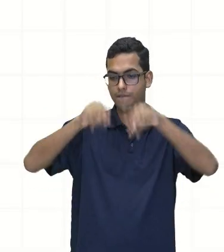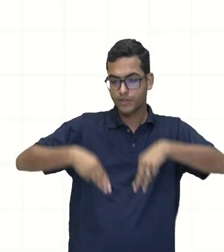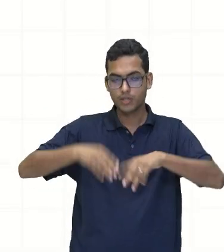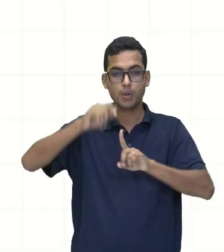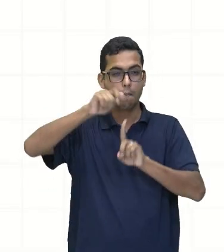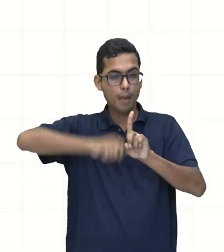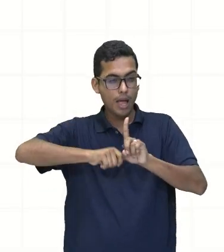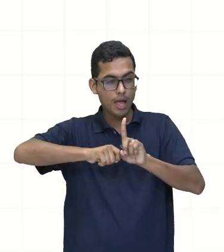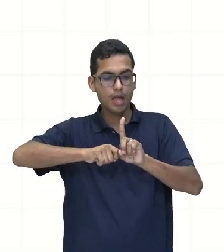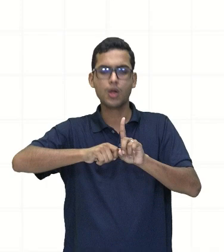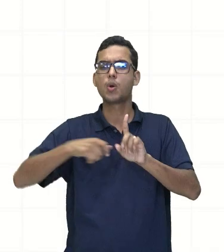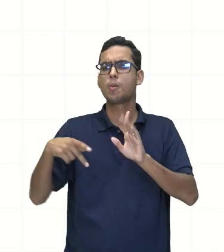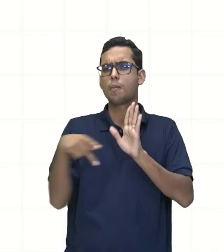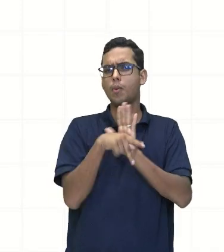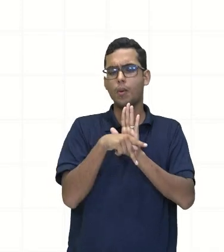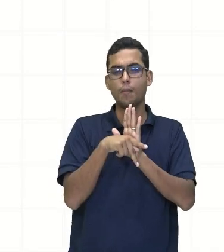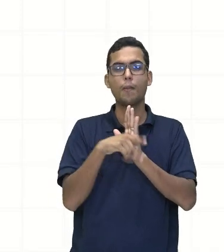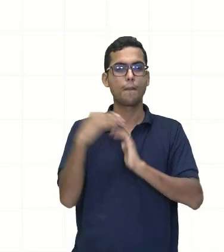ao nosso exemplo 2.